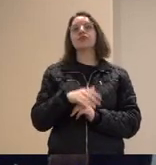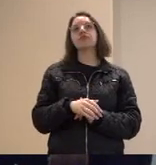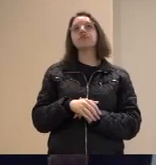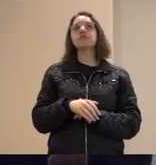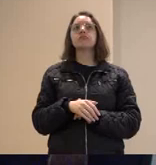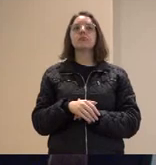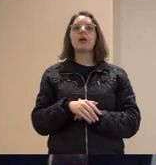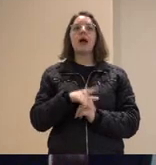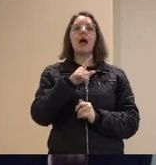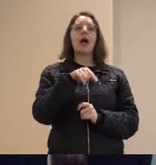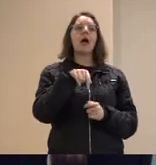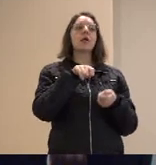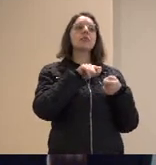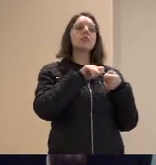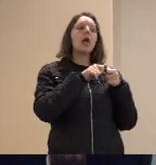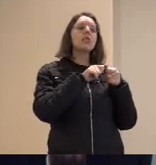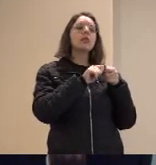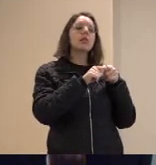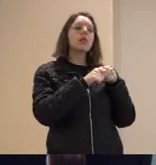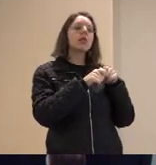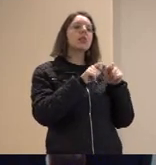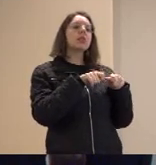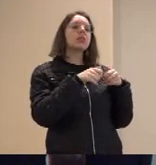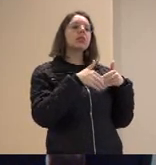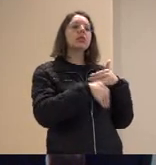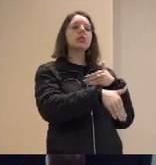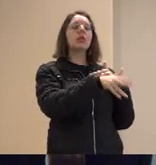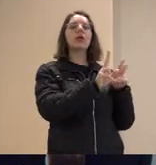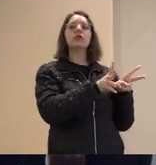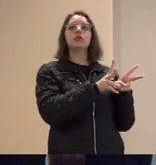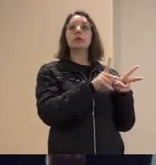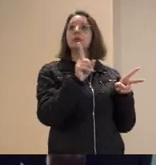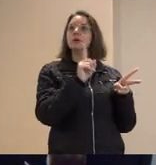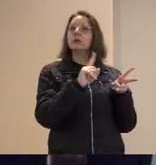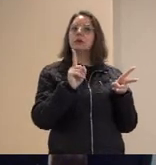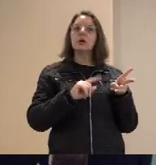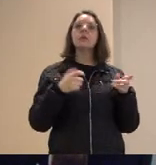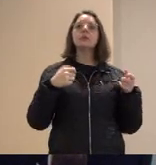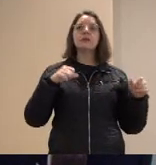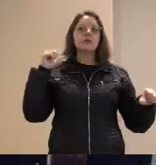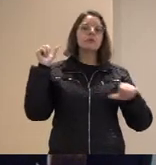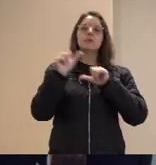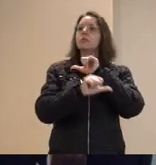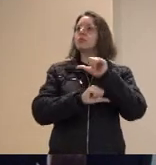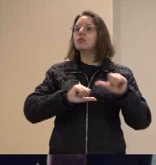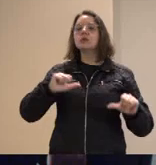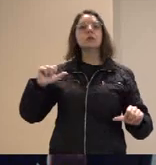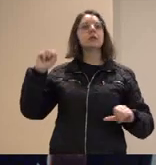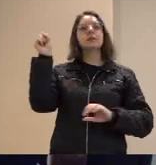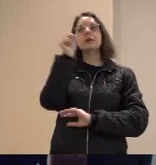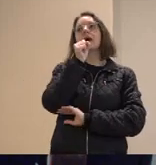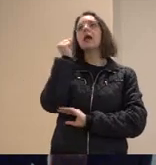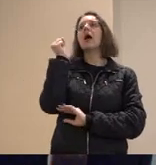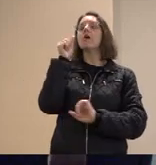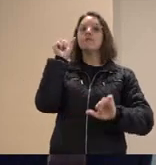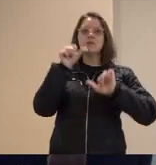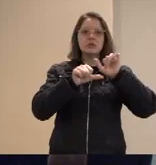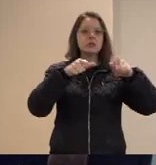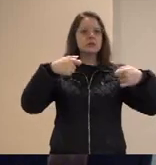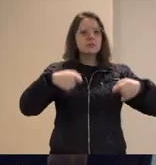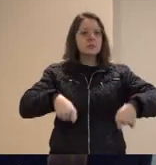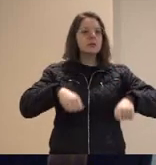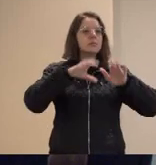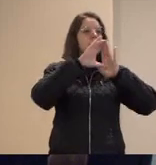e adaptar algumas coisas. Era necessário mudanças conceituais,